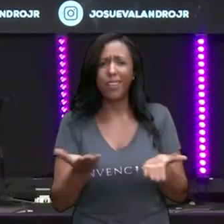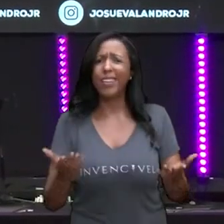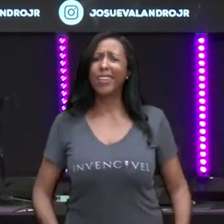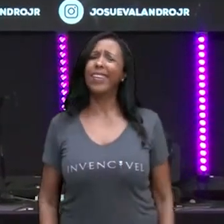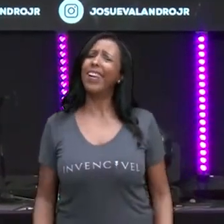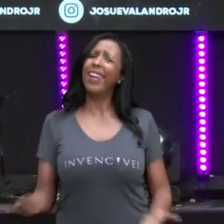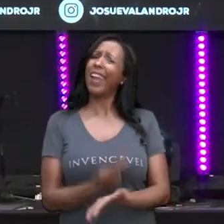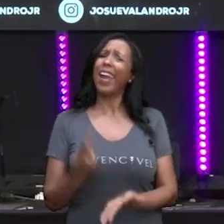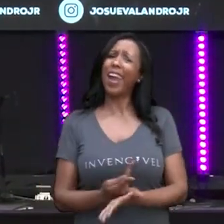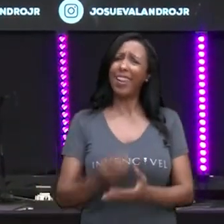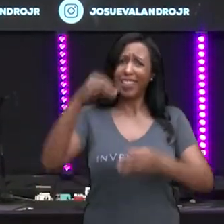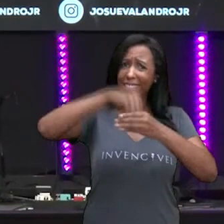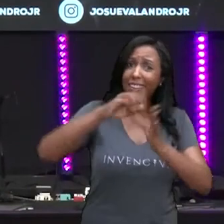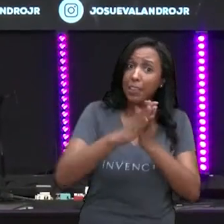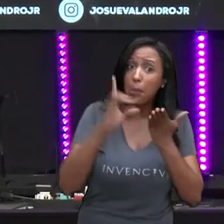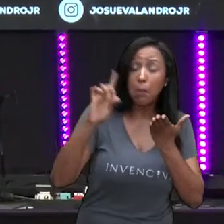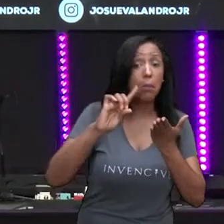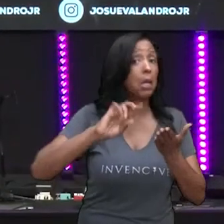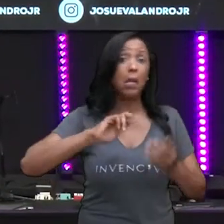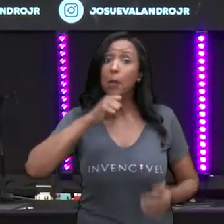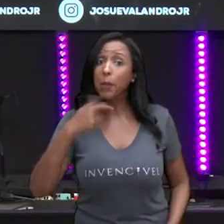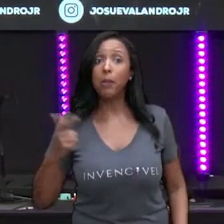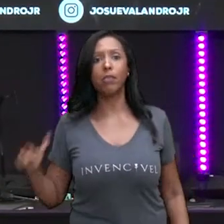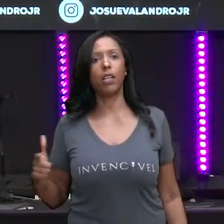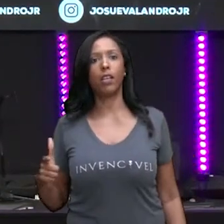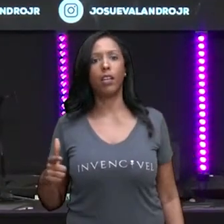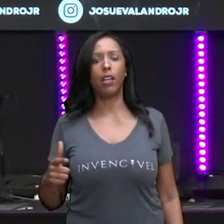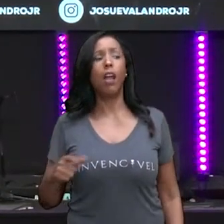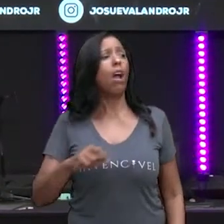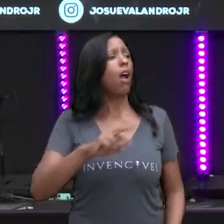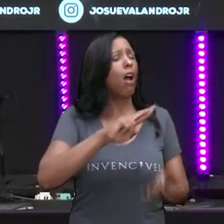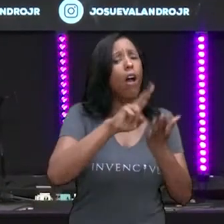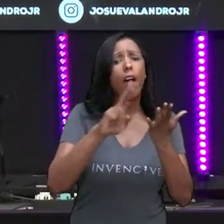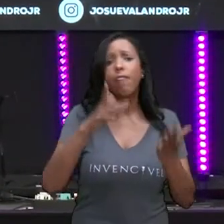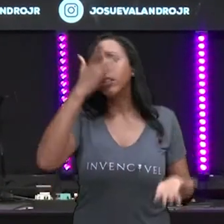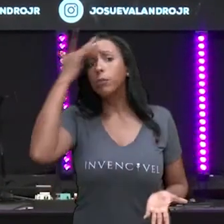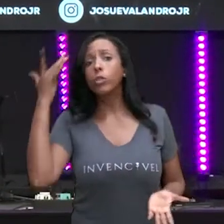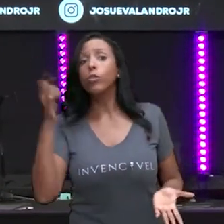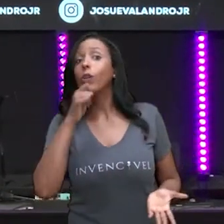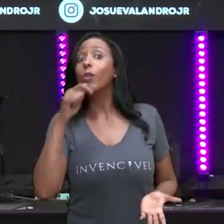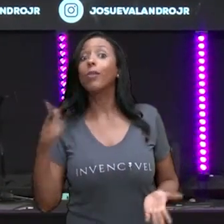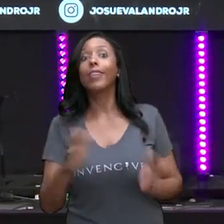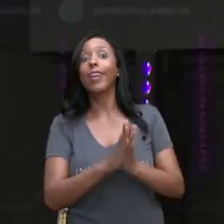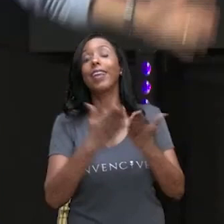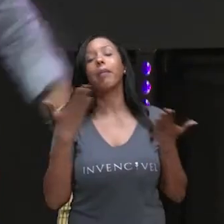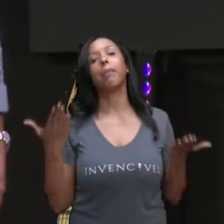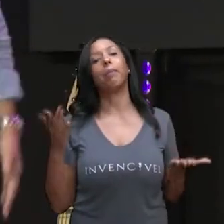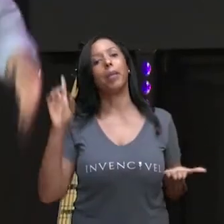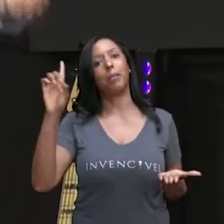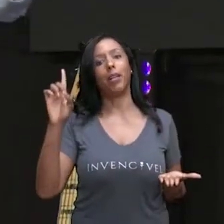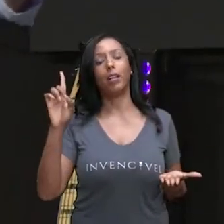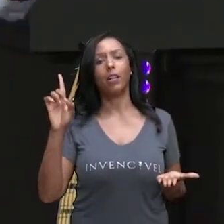caminhão. Quantas pessoas que não têm a Bíblia? Pode ser a YouVersion. Você pode baixar gratuito